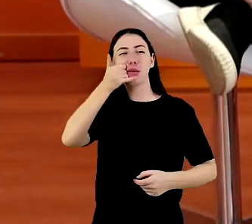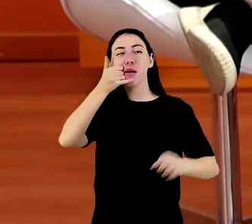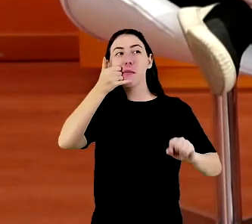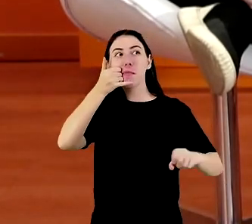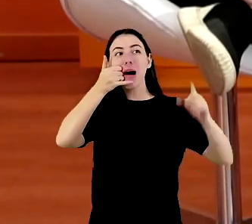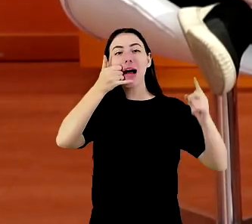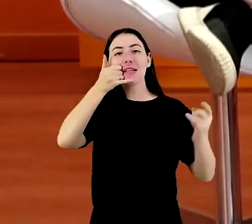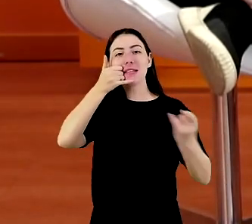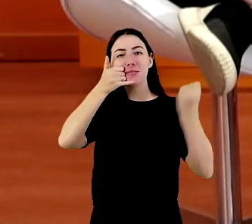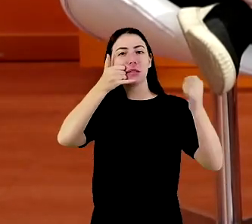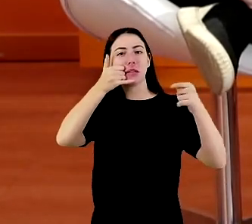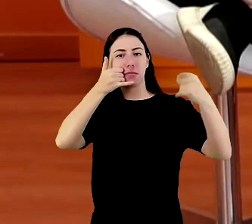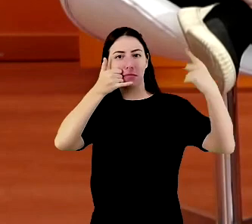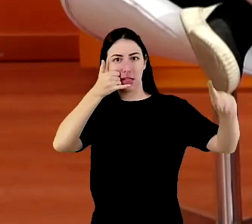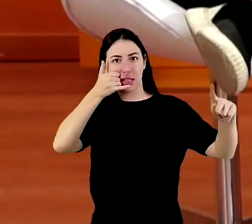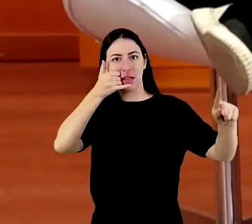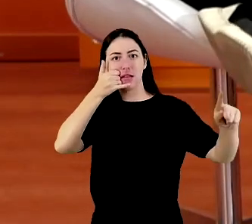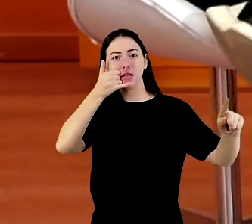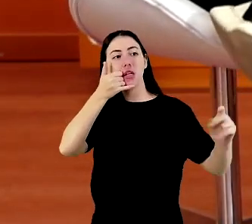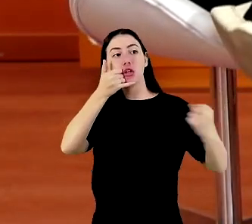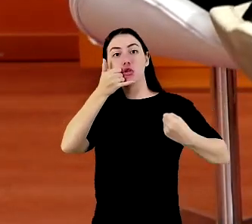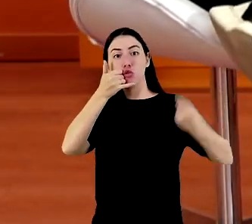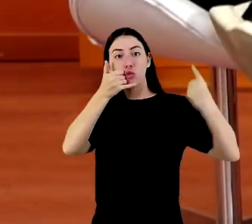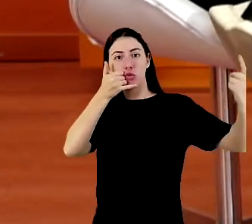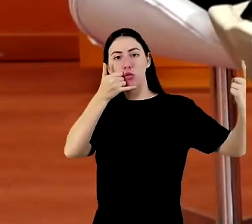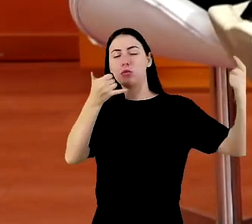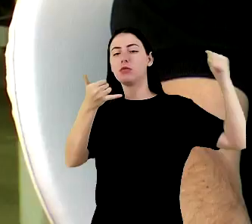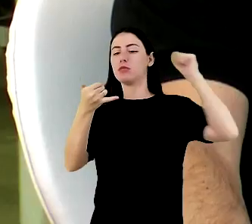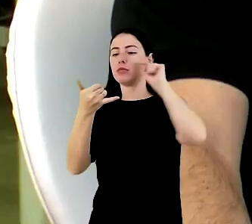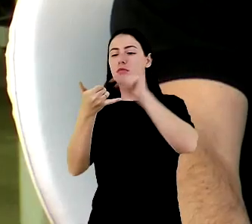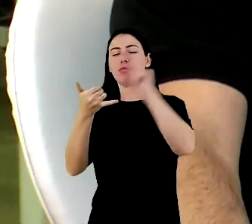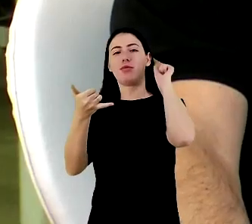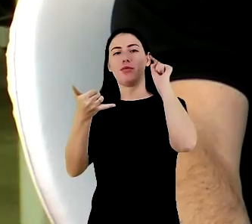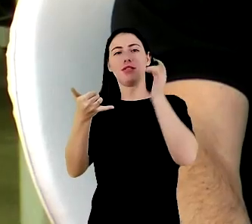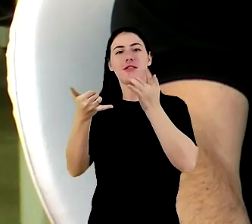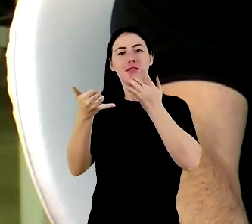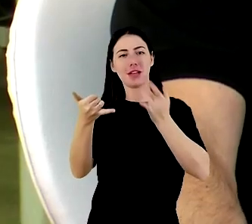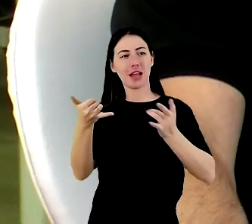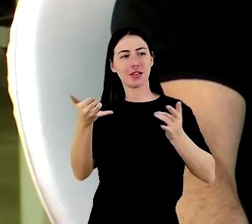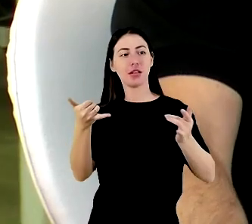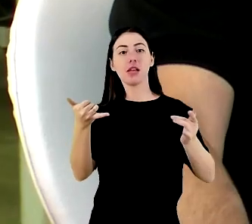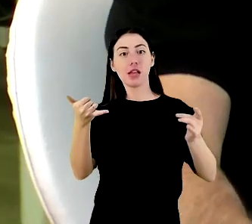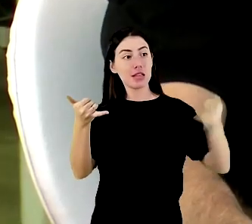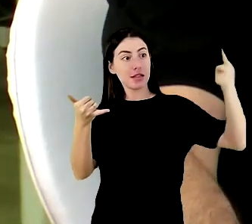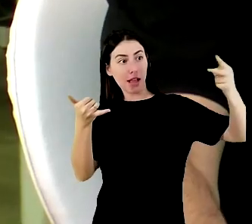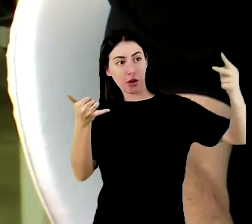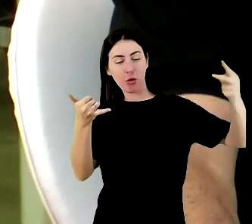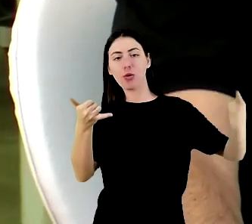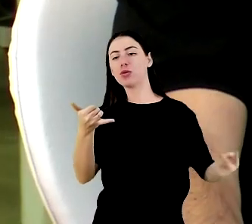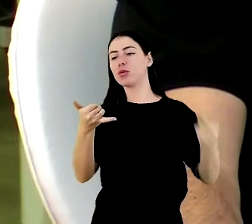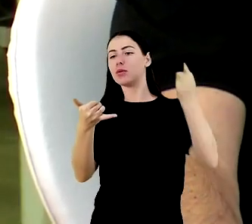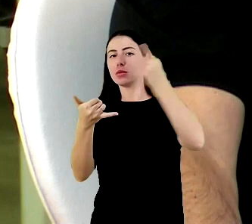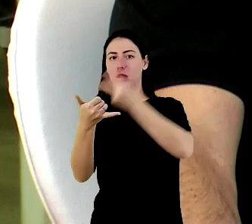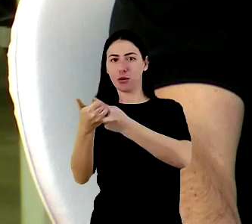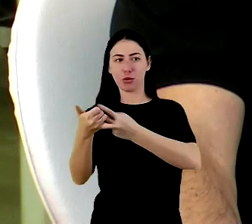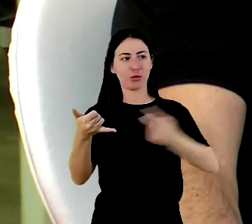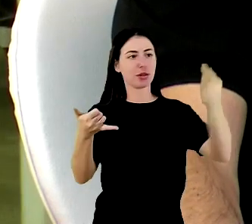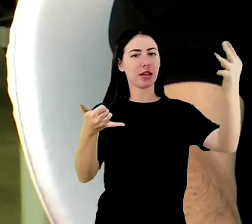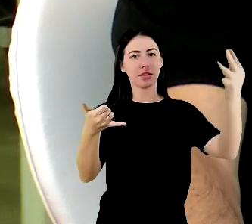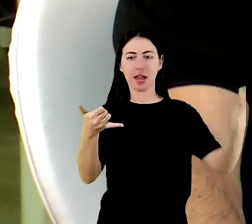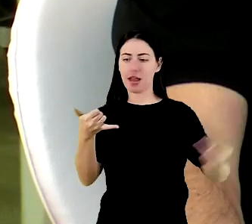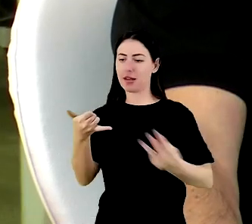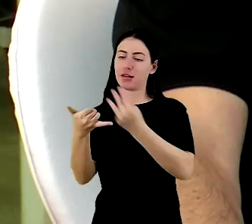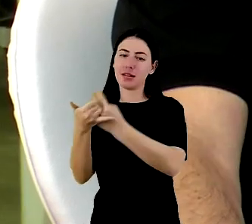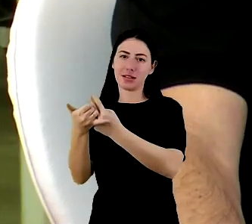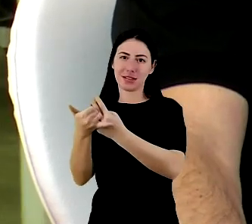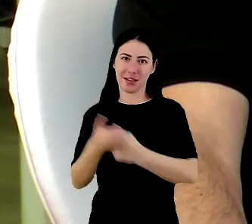gente tem que ser curioso. A segunda coisa é fazer o processo por nossas pernas. Será que a gente já